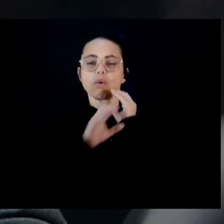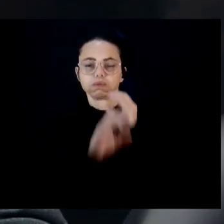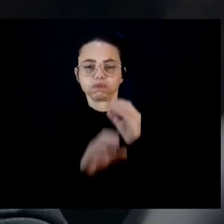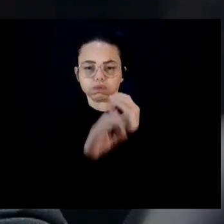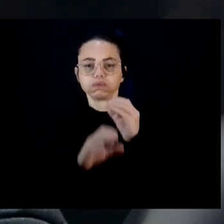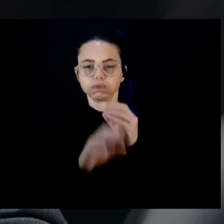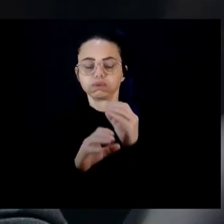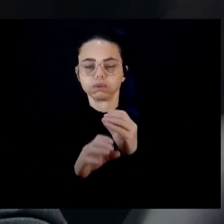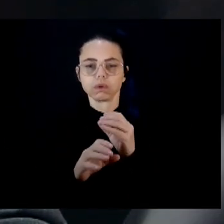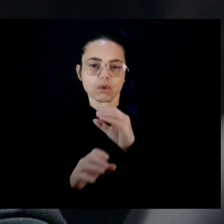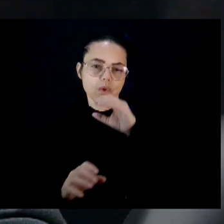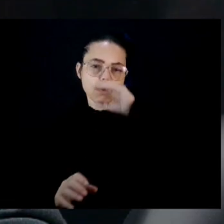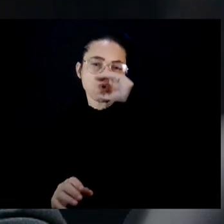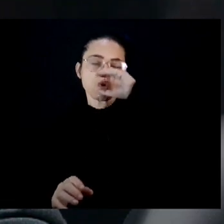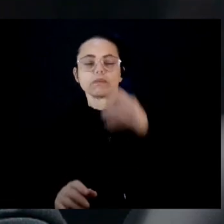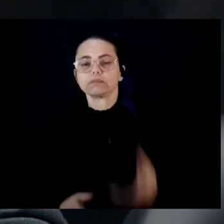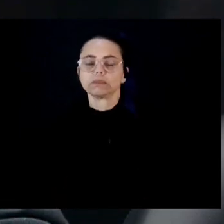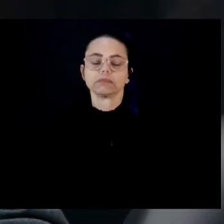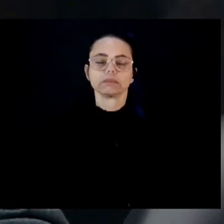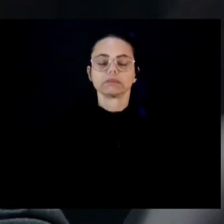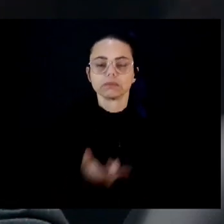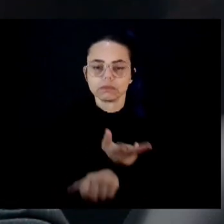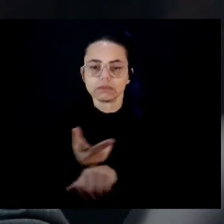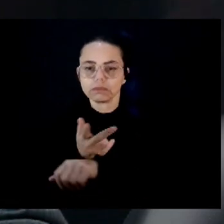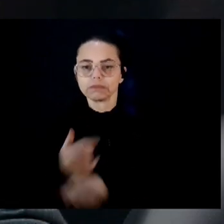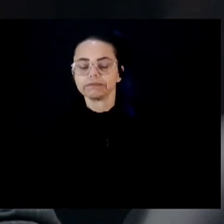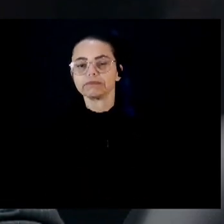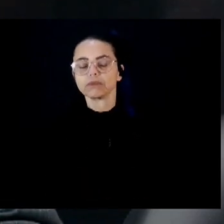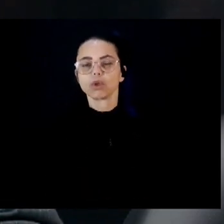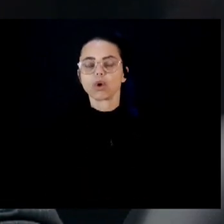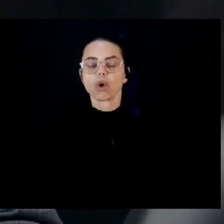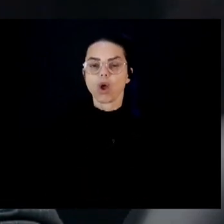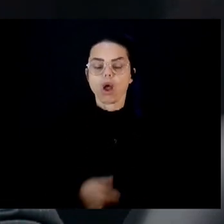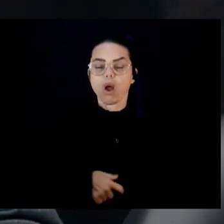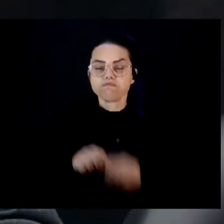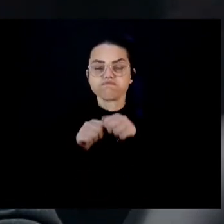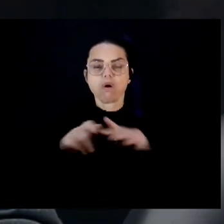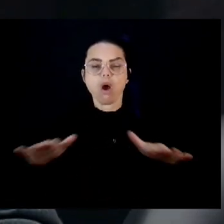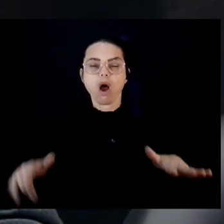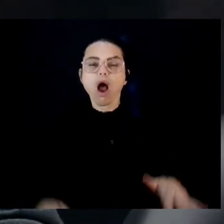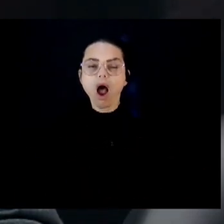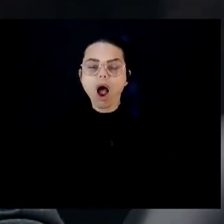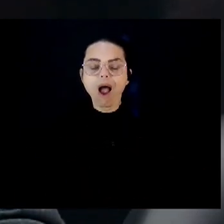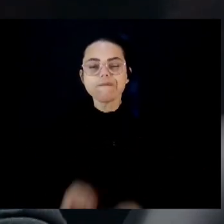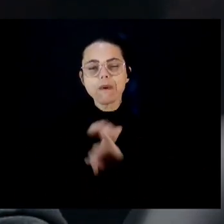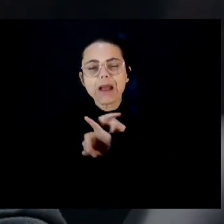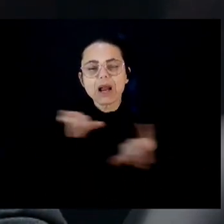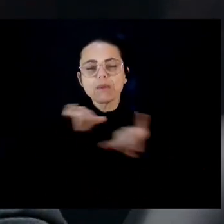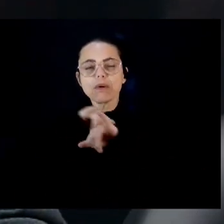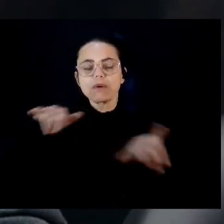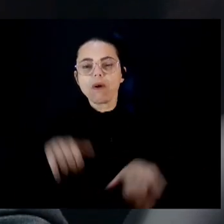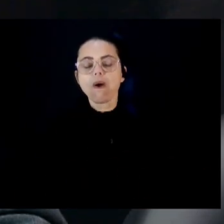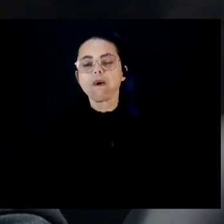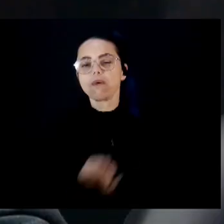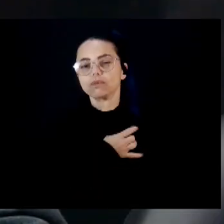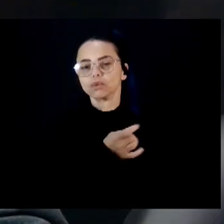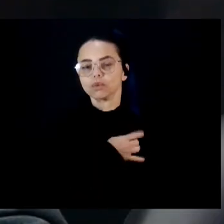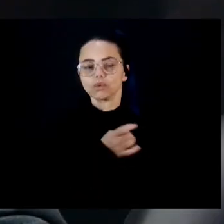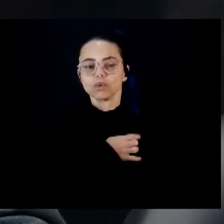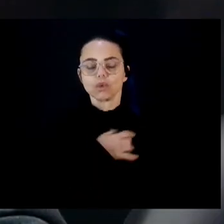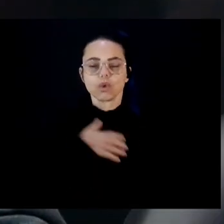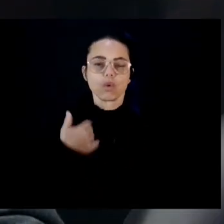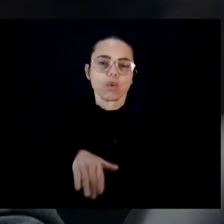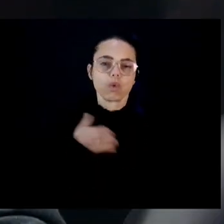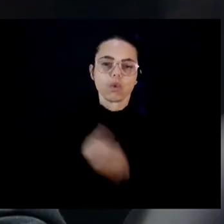e também até de certa forma um pouco desenfreada, eu diria, e causa um pouco de temor, nós ali, profissionais que já pegamos